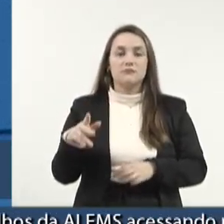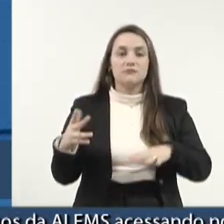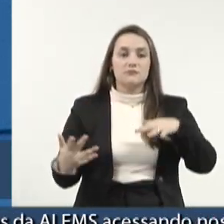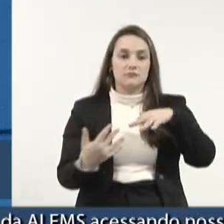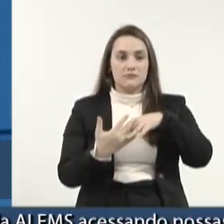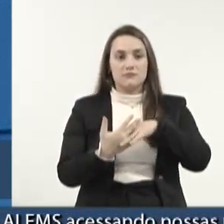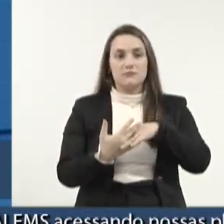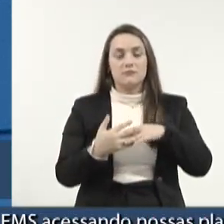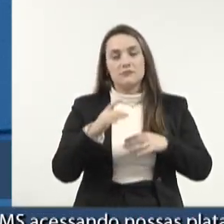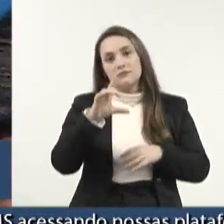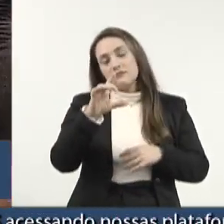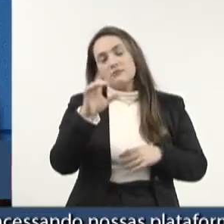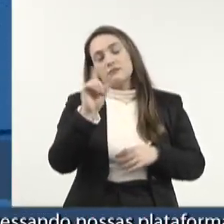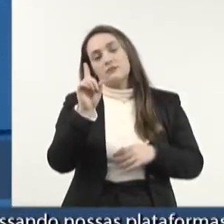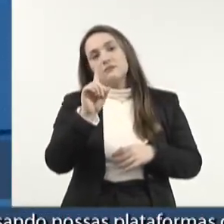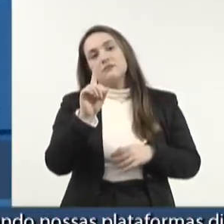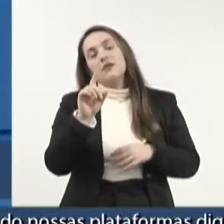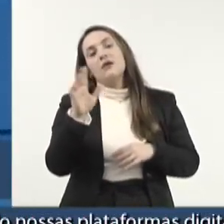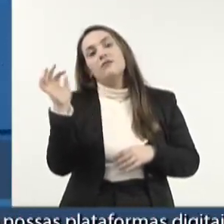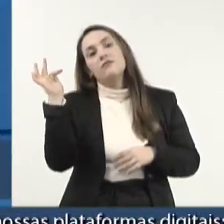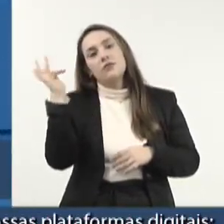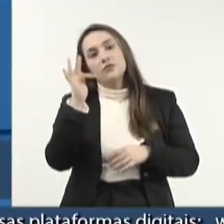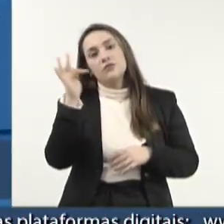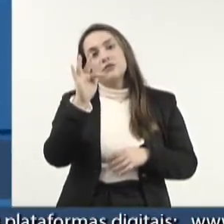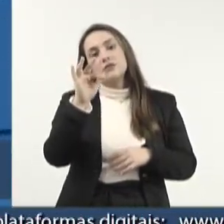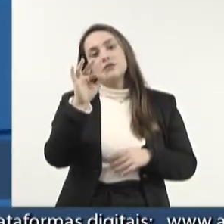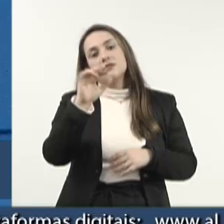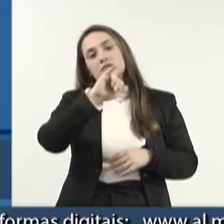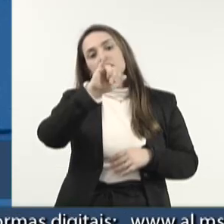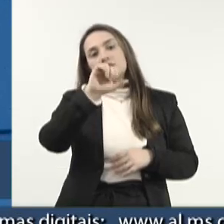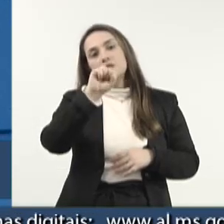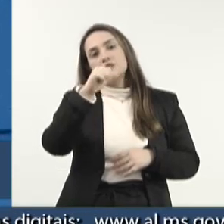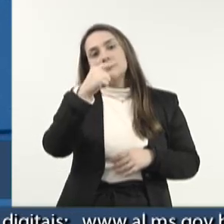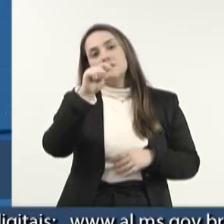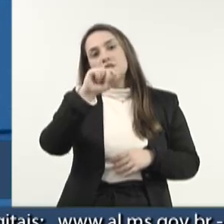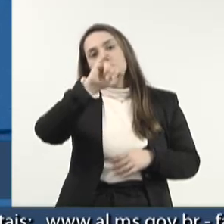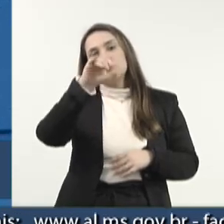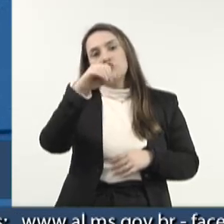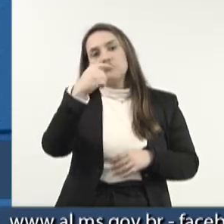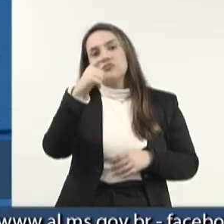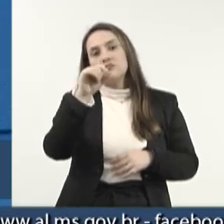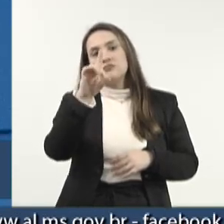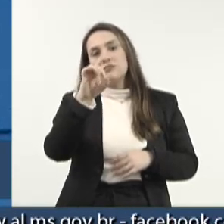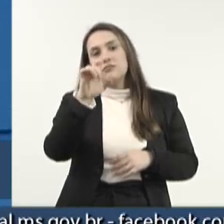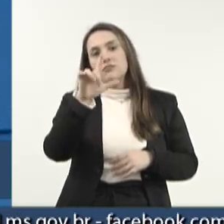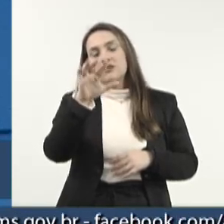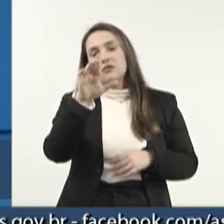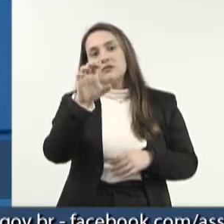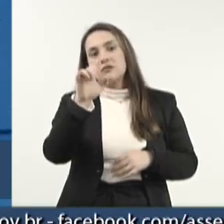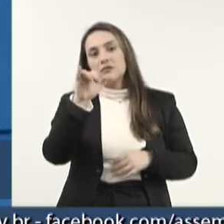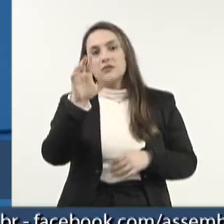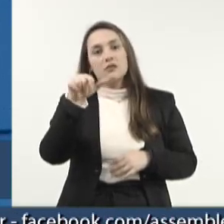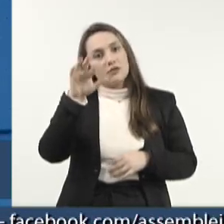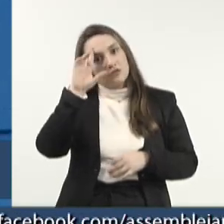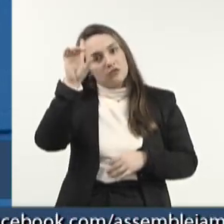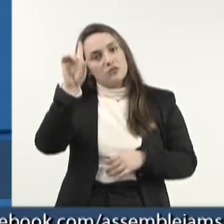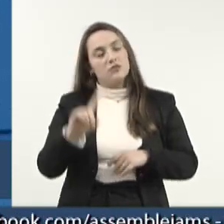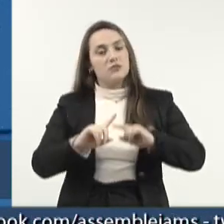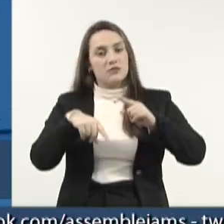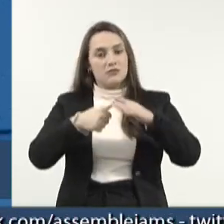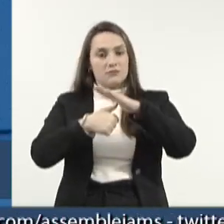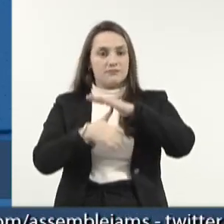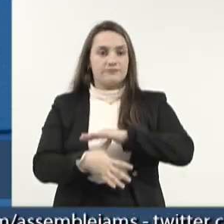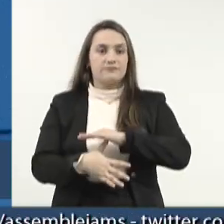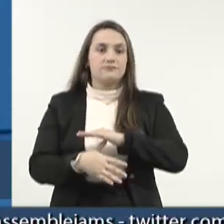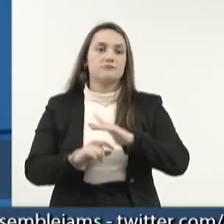Rei. Lá ele lecionou, tornou-se chefe de departamento, mais tarde diretor. Em 98, ele foi eleito reitor, cargo que ocupou